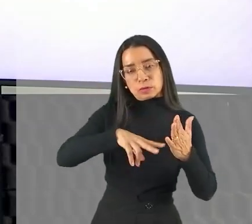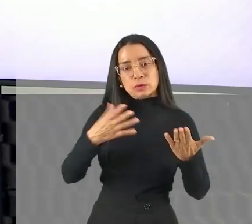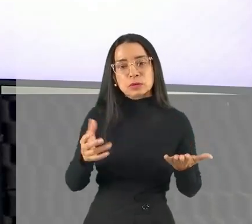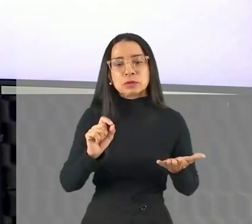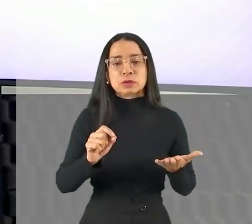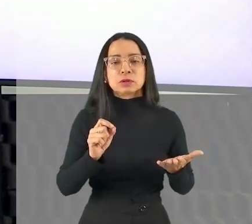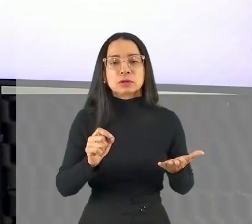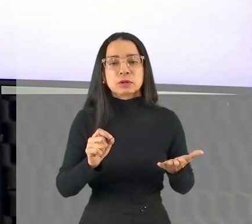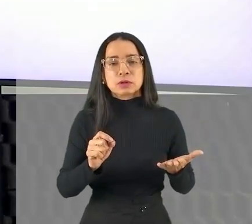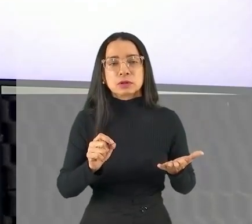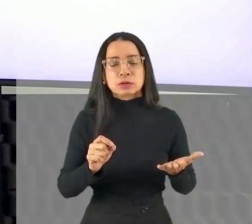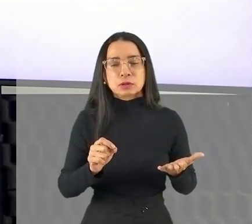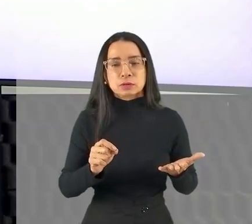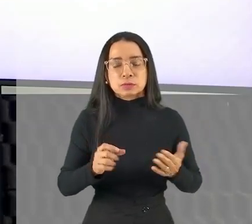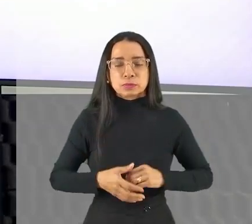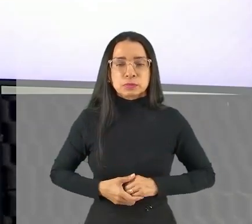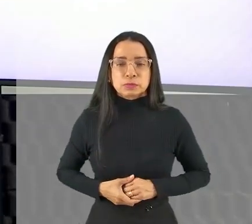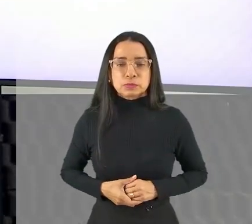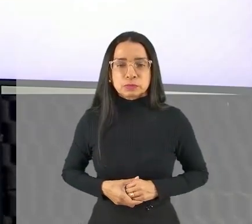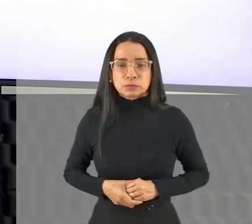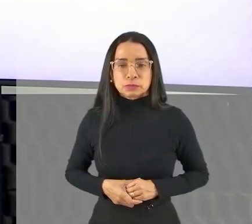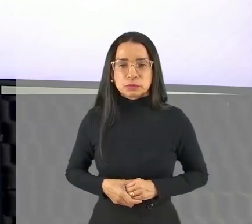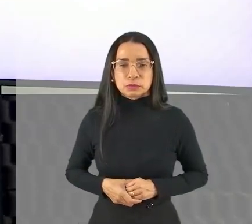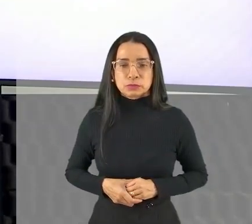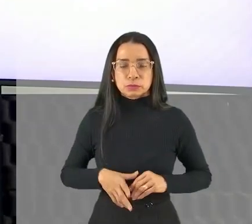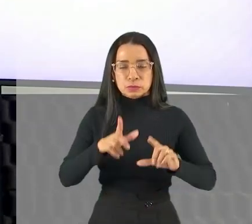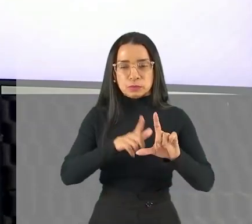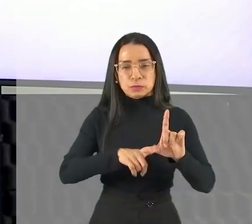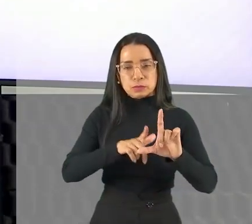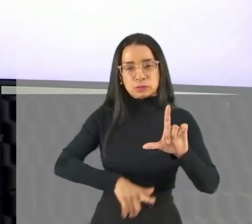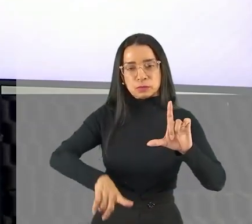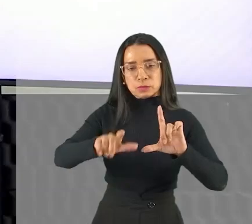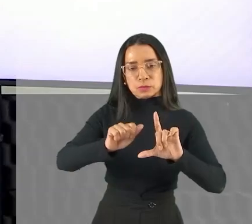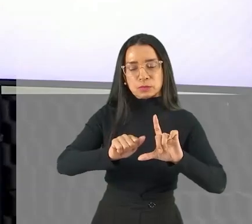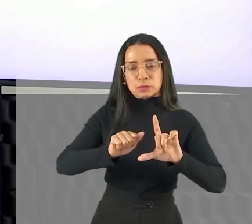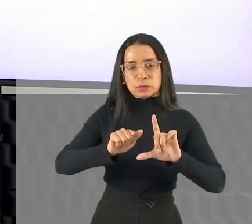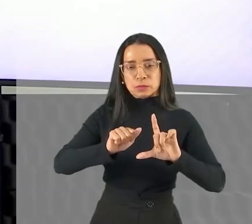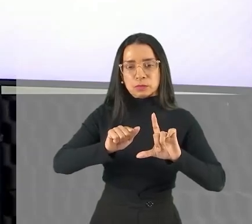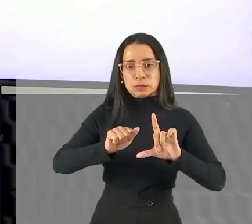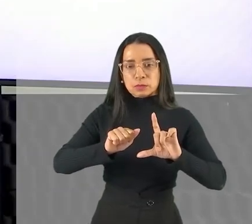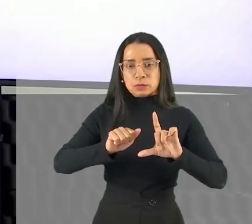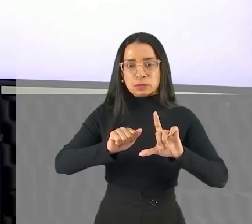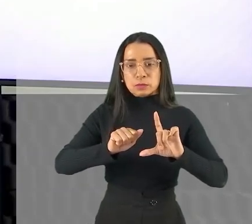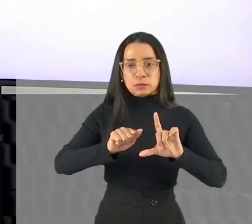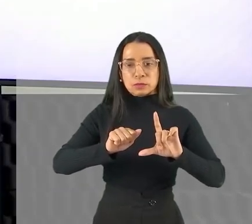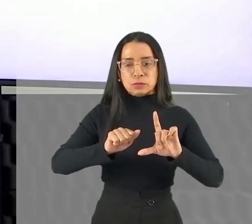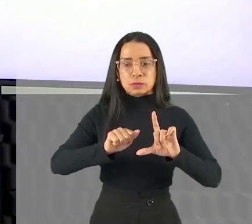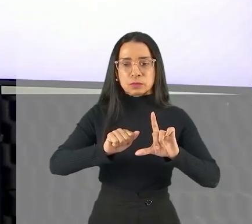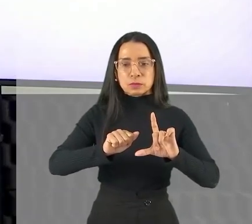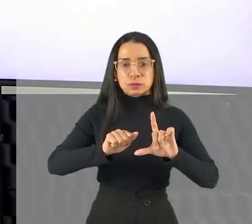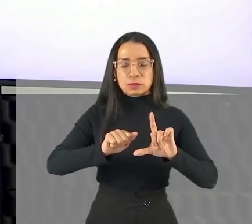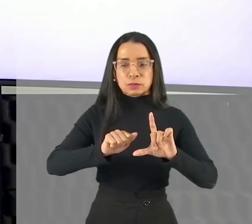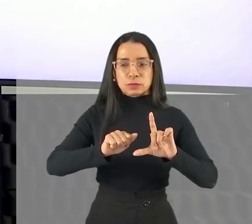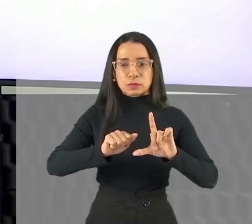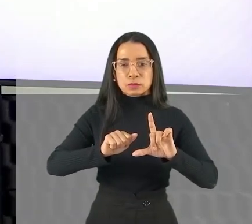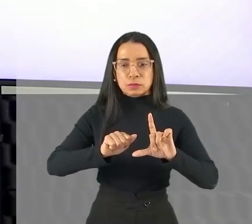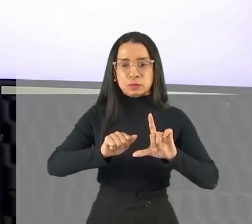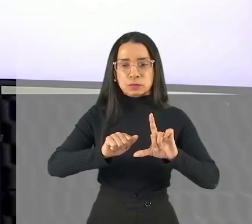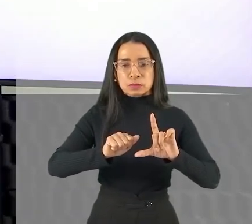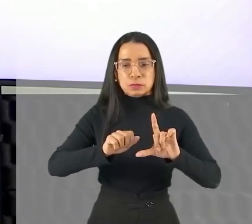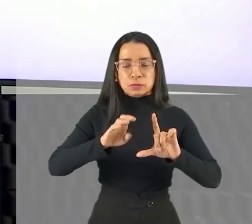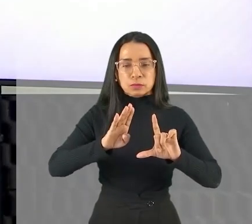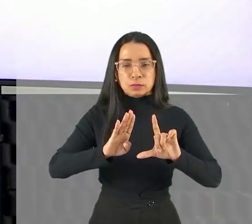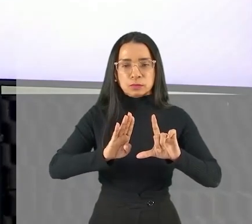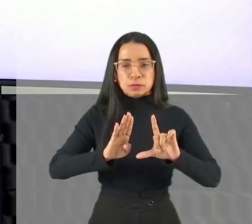quer passar de informação para convencer o possível leitor? Letra A. Buscarem fontes de informação comprometidas